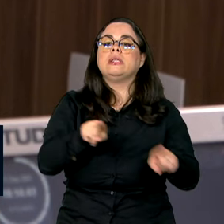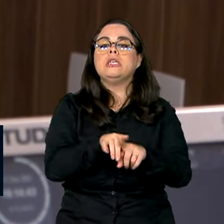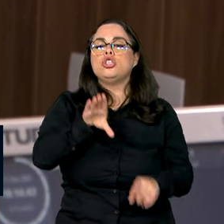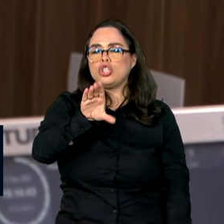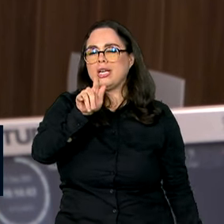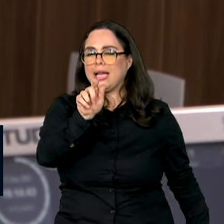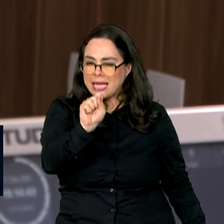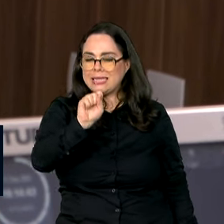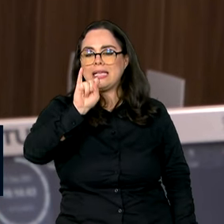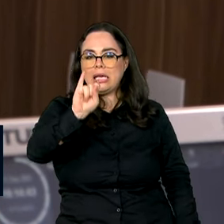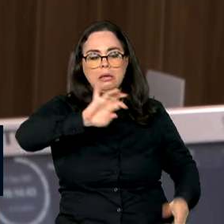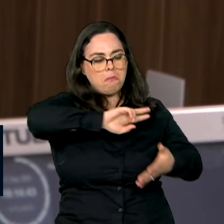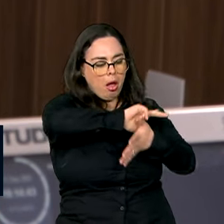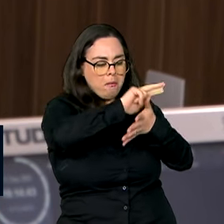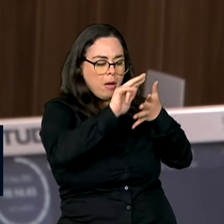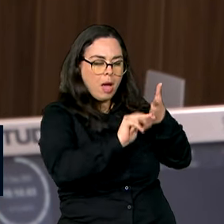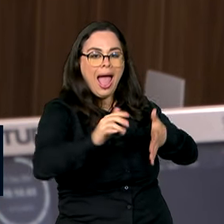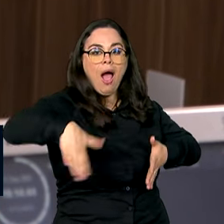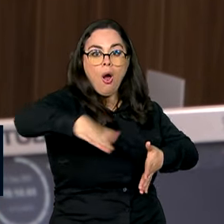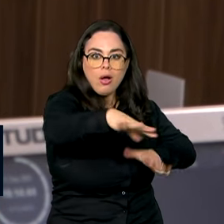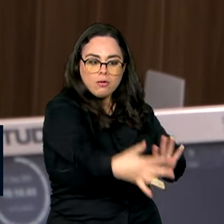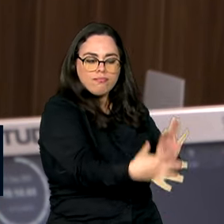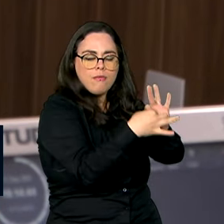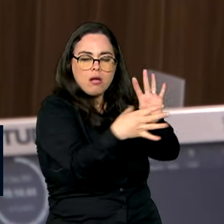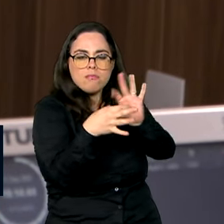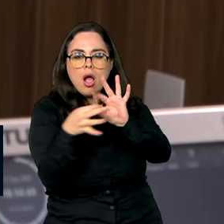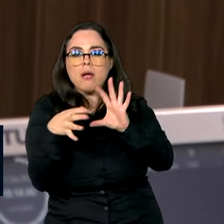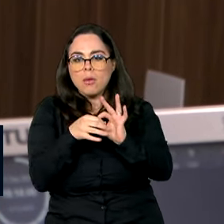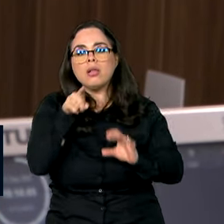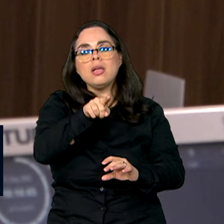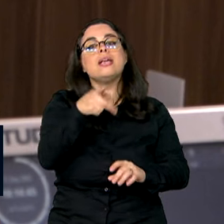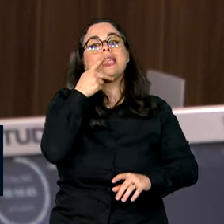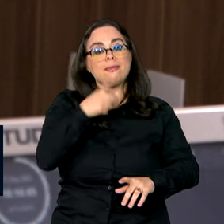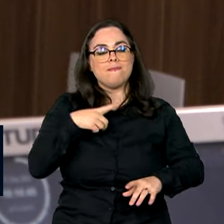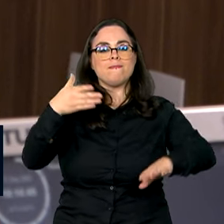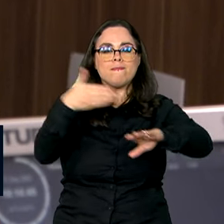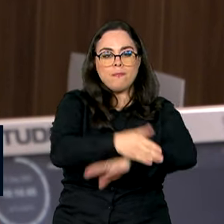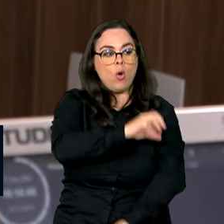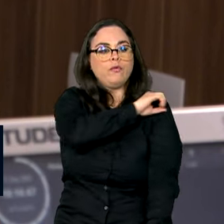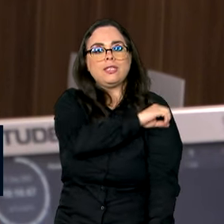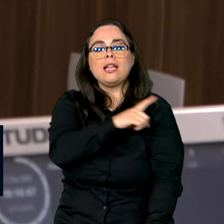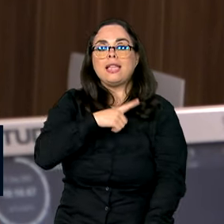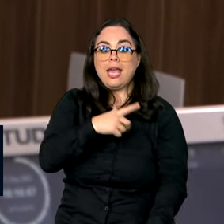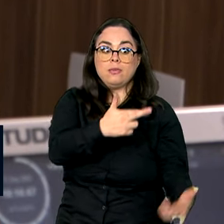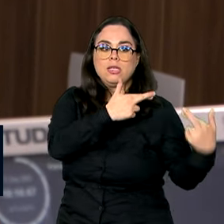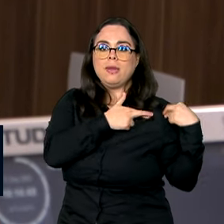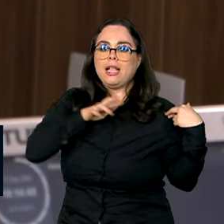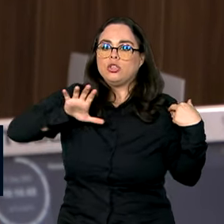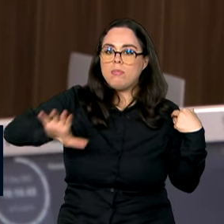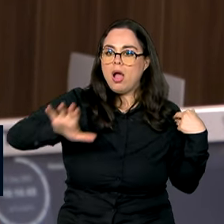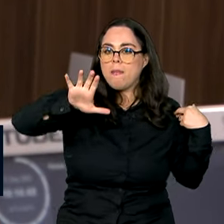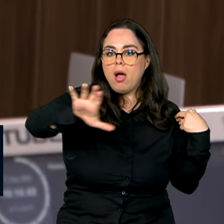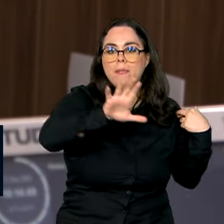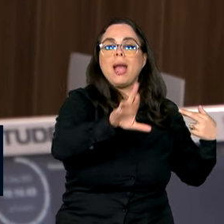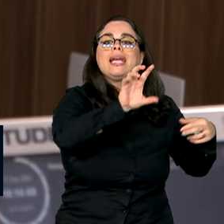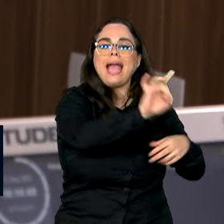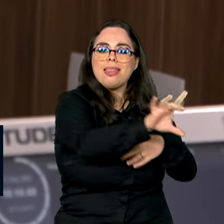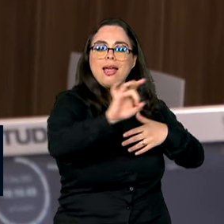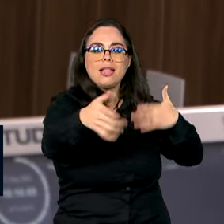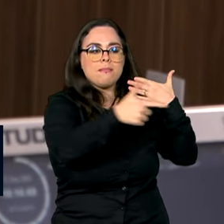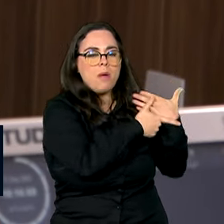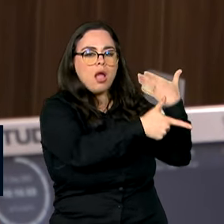fizeram parte dessas oficinas, para tirar uma matriz de responsabilidade para cada uma delas, para vários